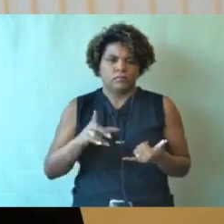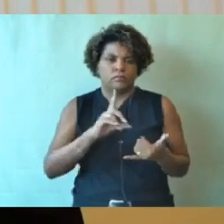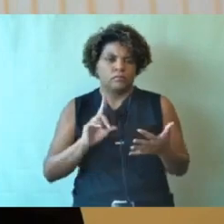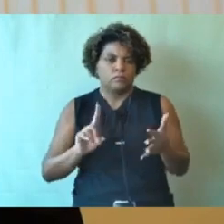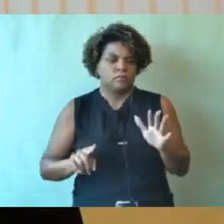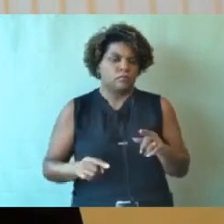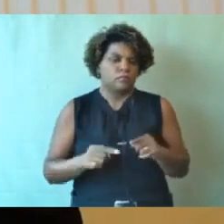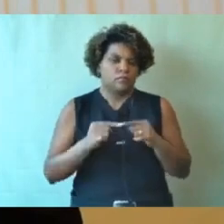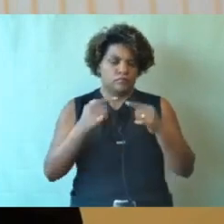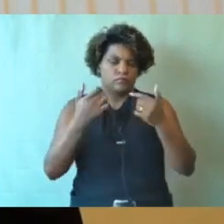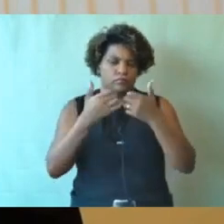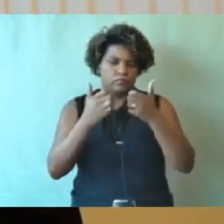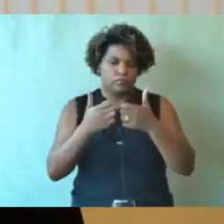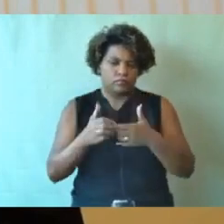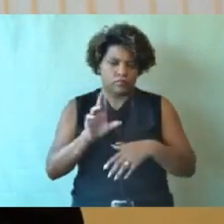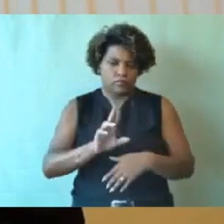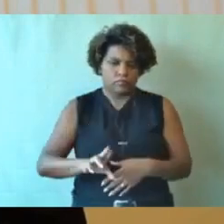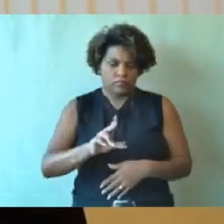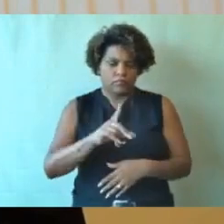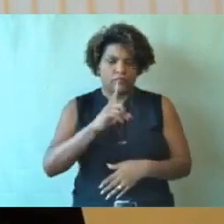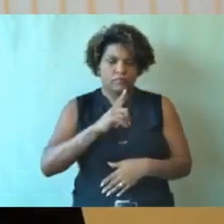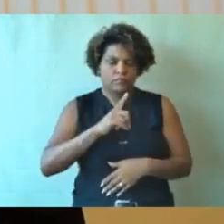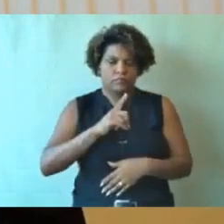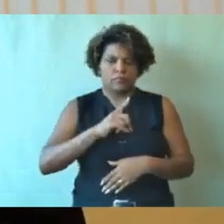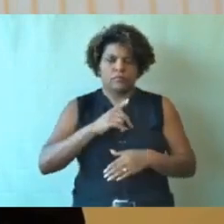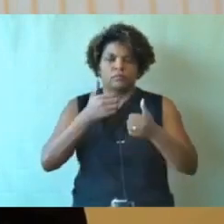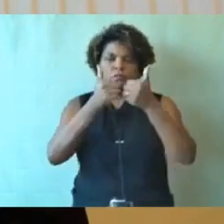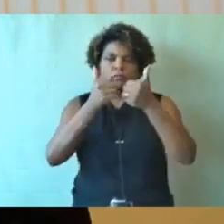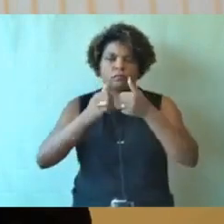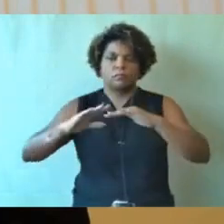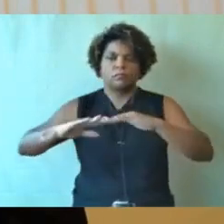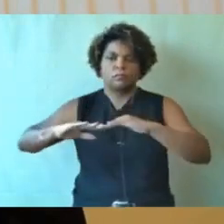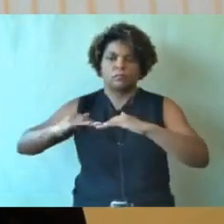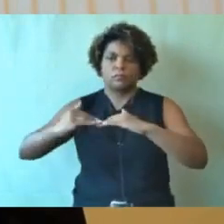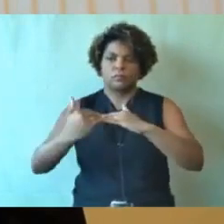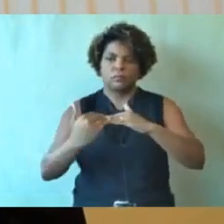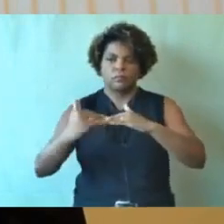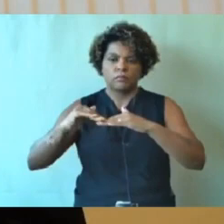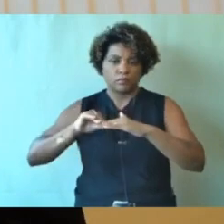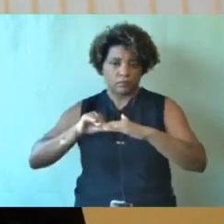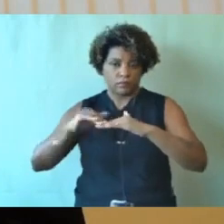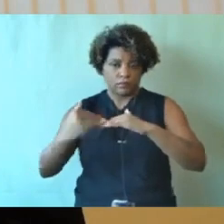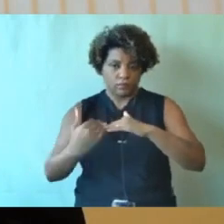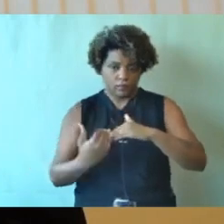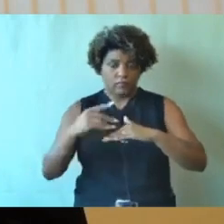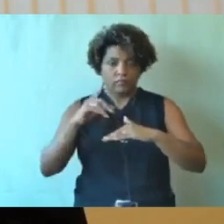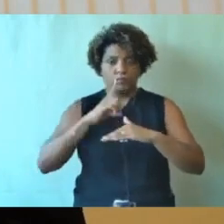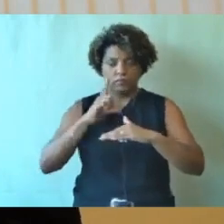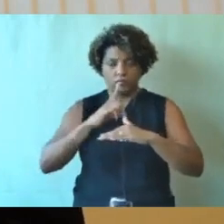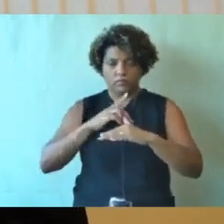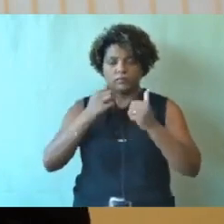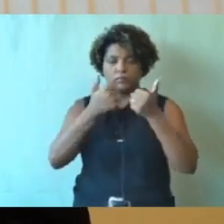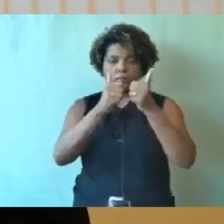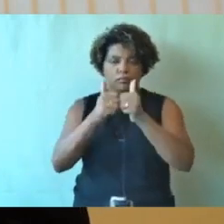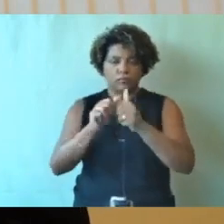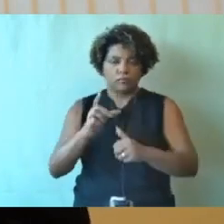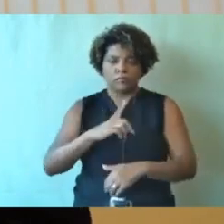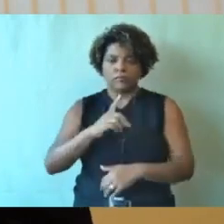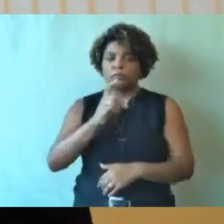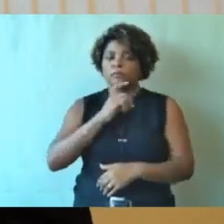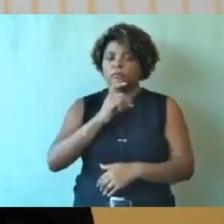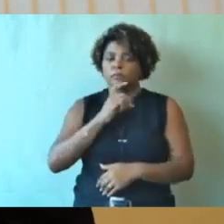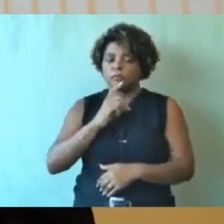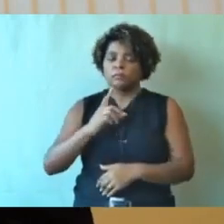veículo articulado de uma empresa, temos veículo que não é articulado de outro, veículo com ar-condicionado, remuneração maior, sem área